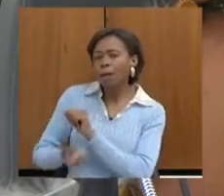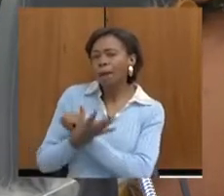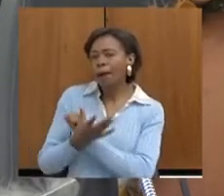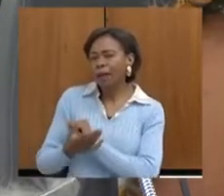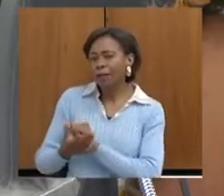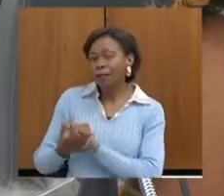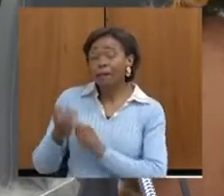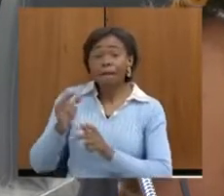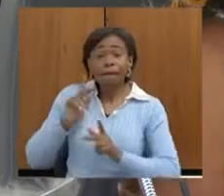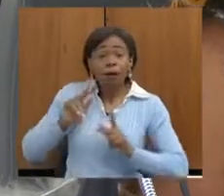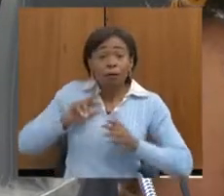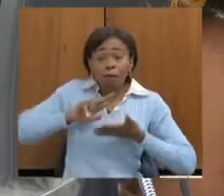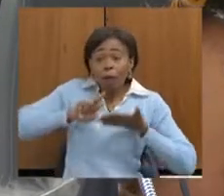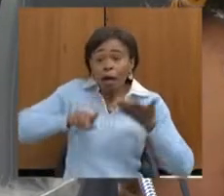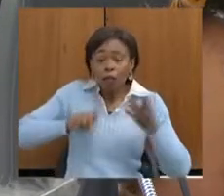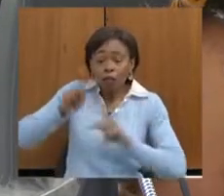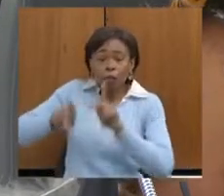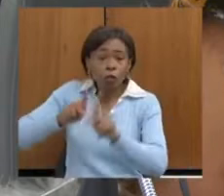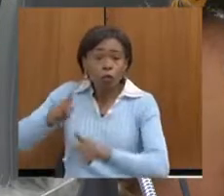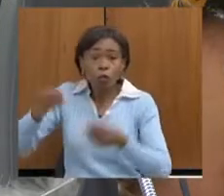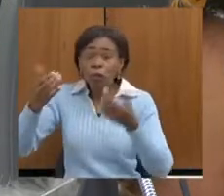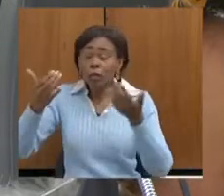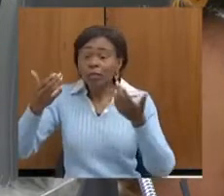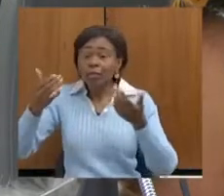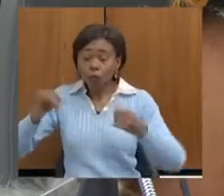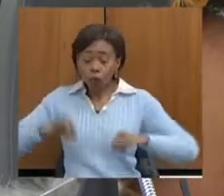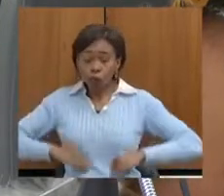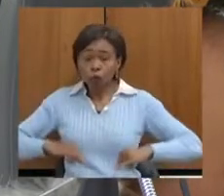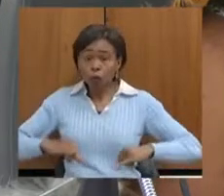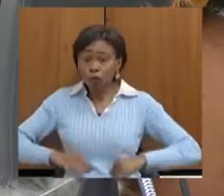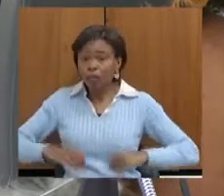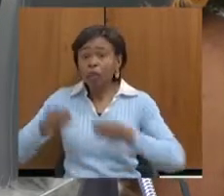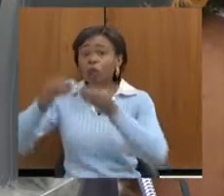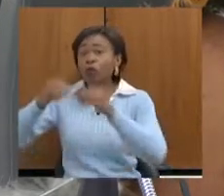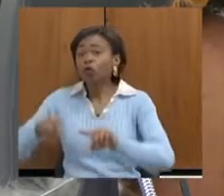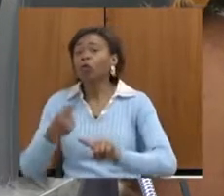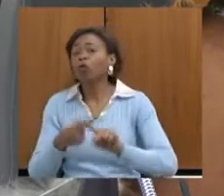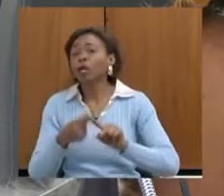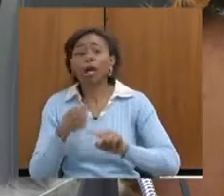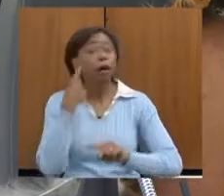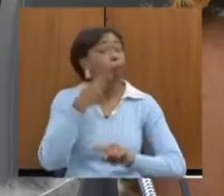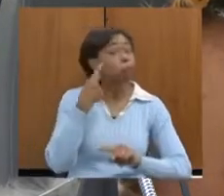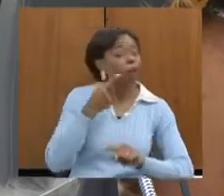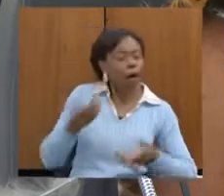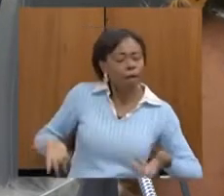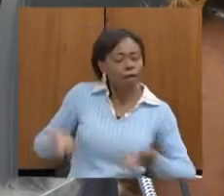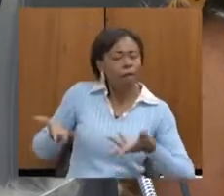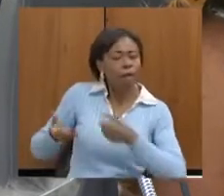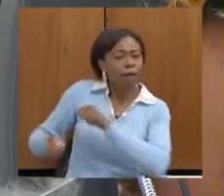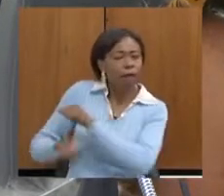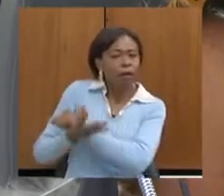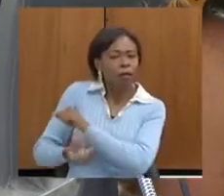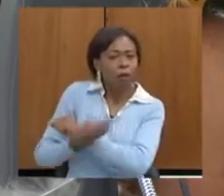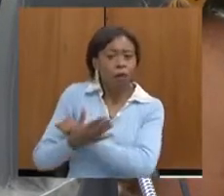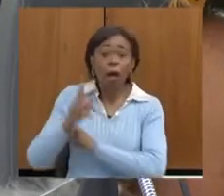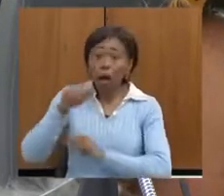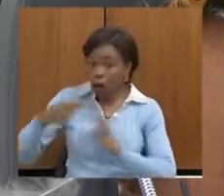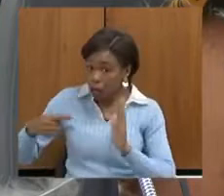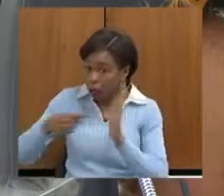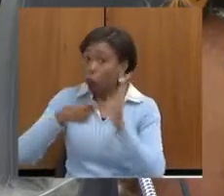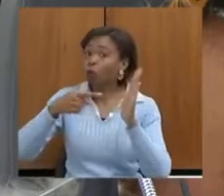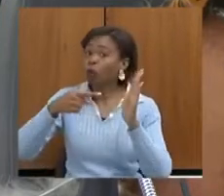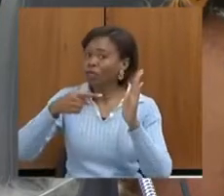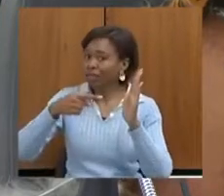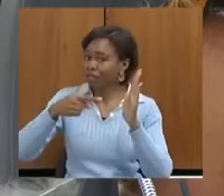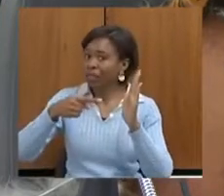por advogados entrar em vários esquemas tá que importantes essa denúncia tô fazendo essa denúncia porque senão o